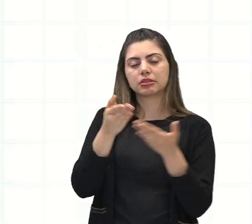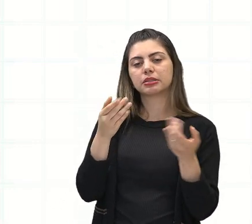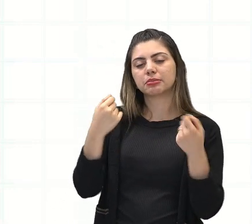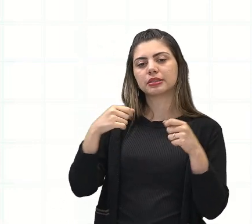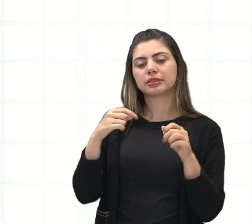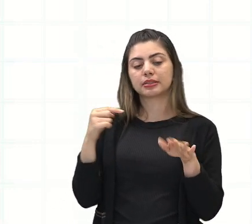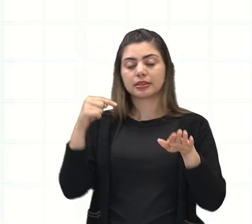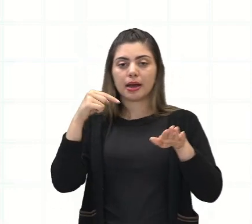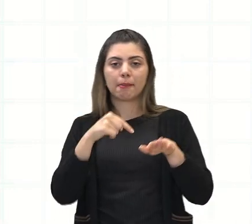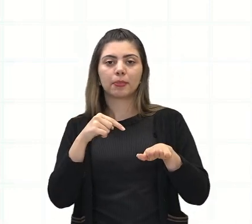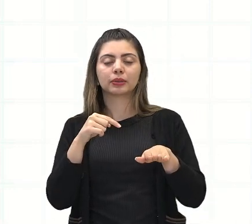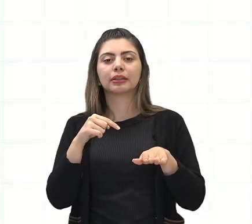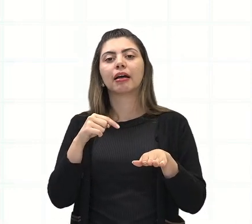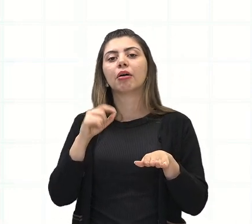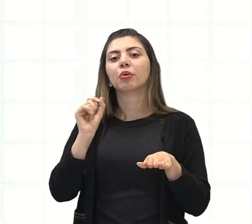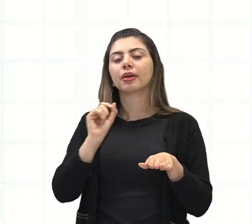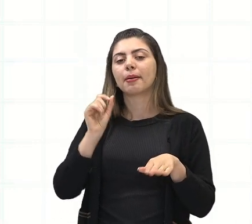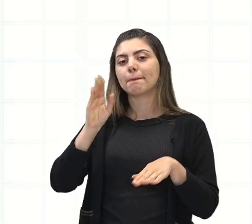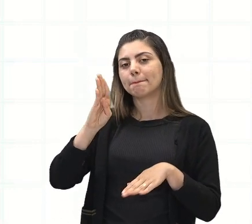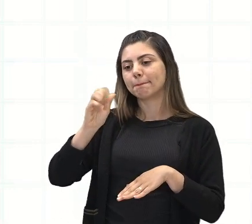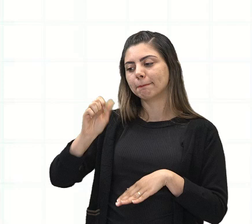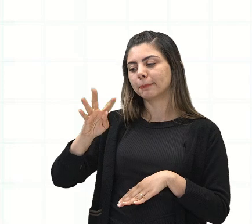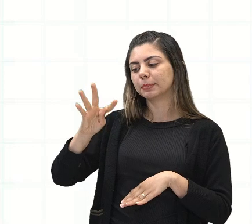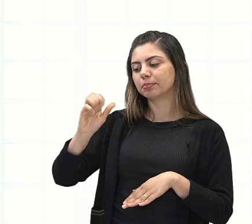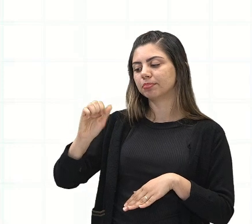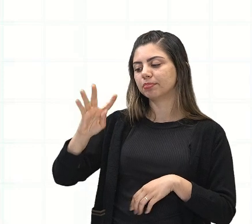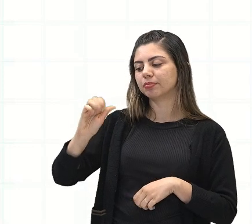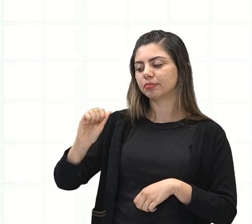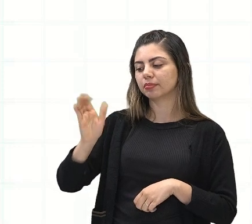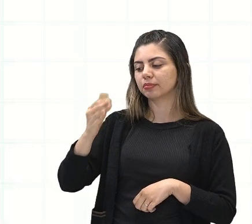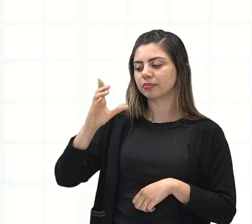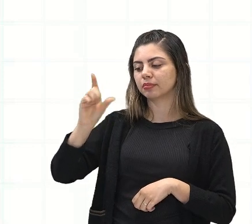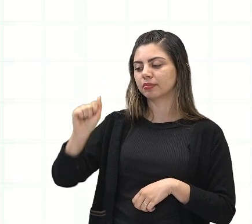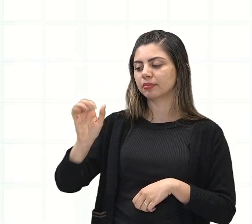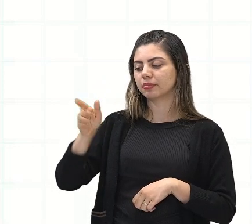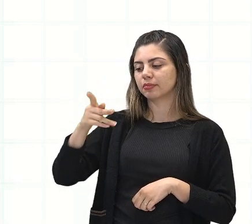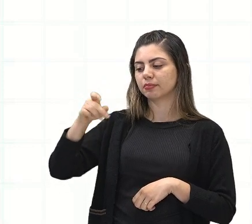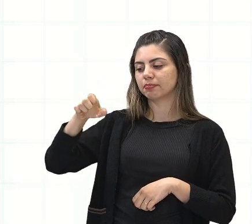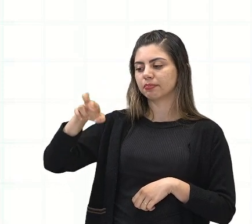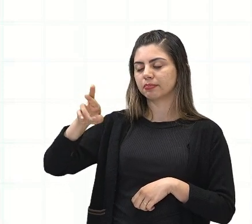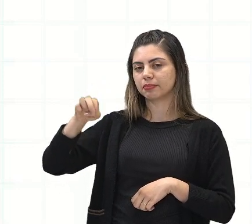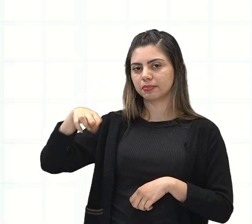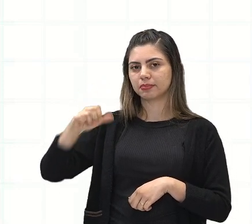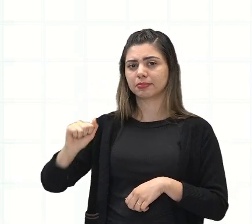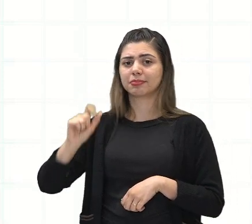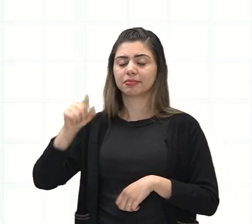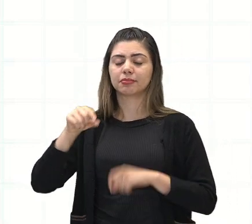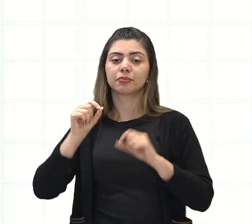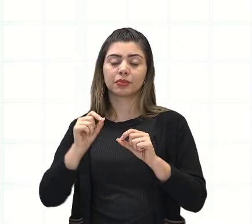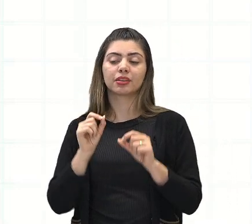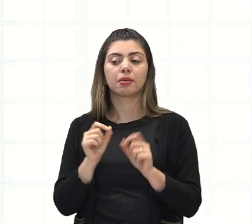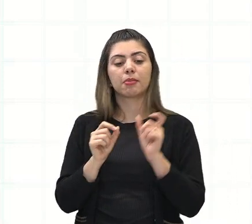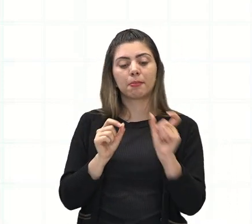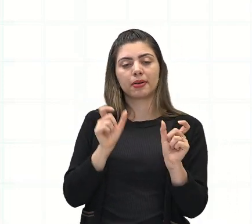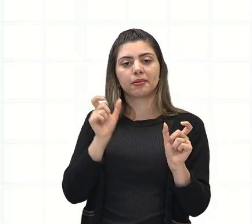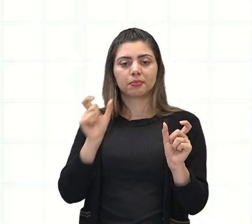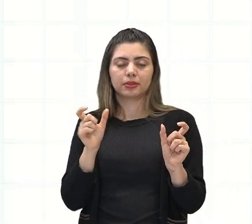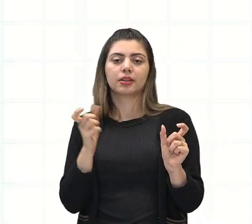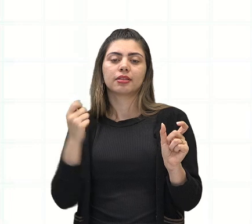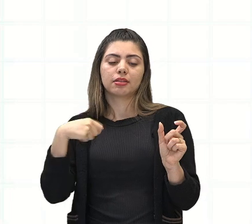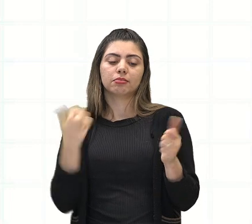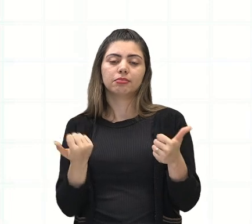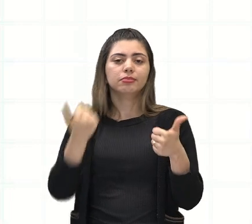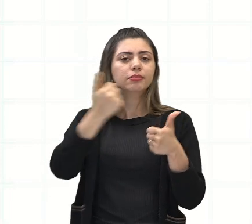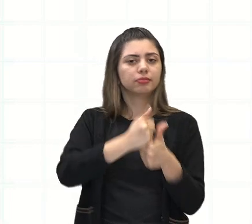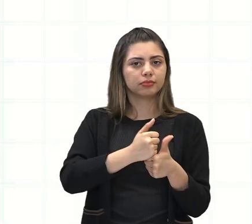saber provavelmente o que é a batata da perna. Isso é uma substituição. Você está usando aquele termo que não significa aquilo,